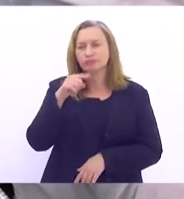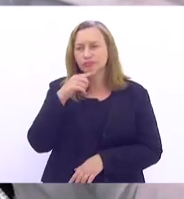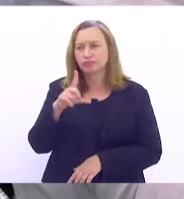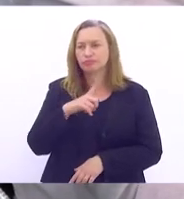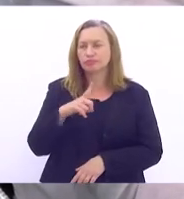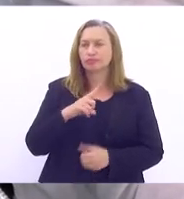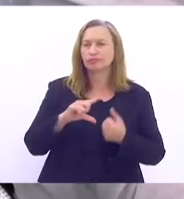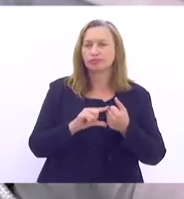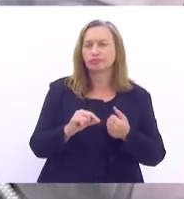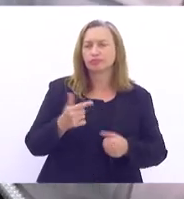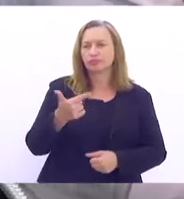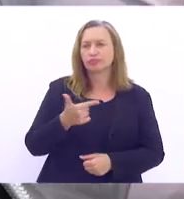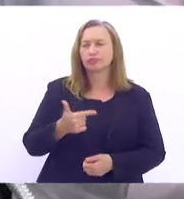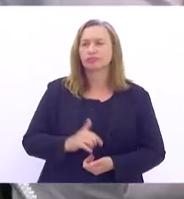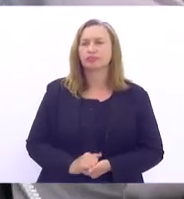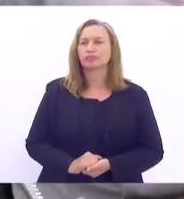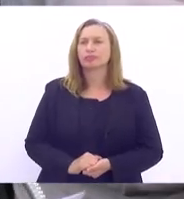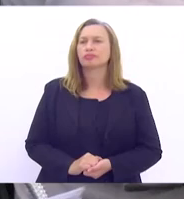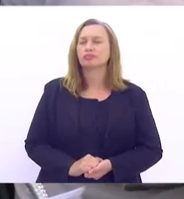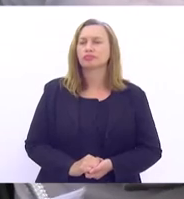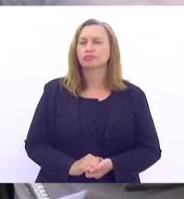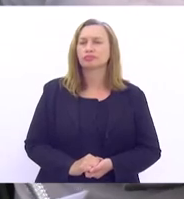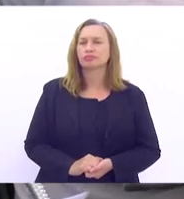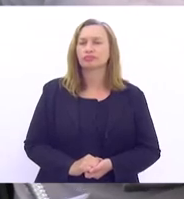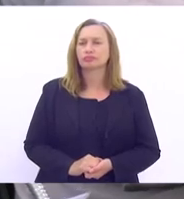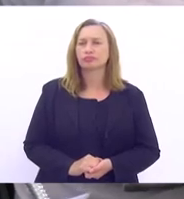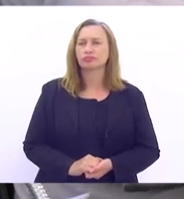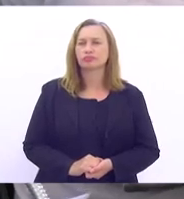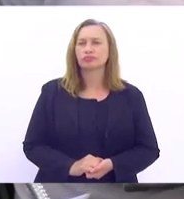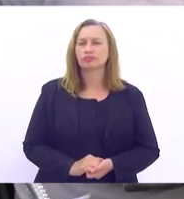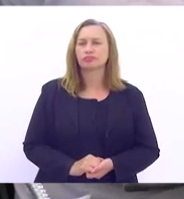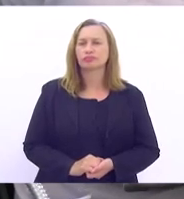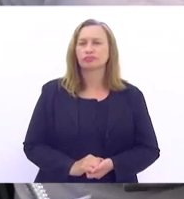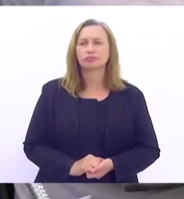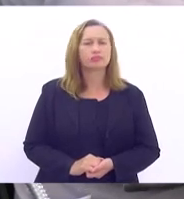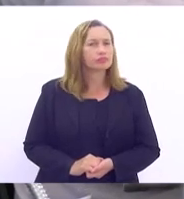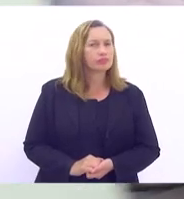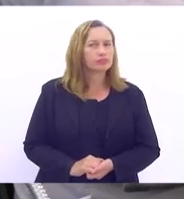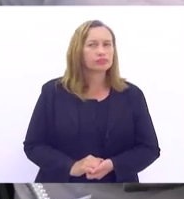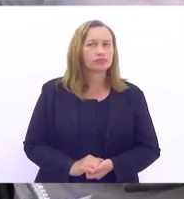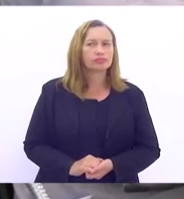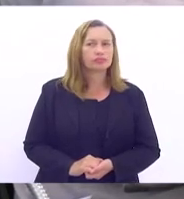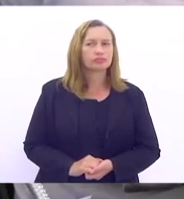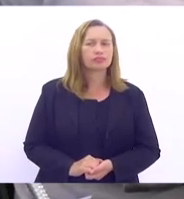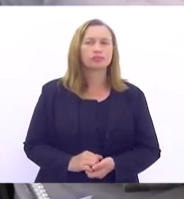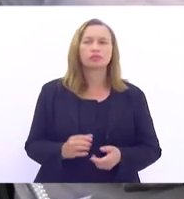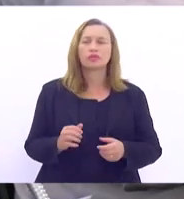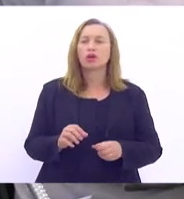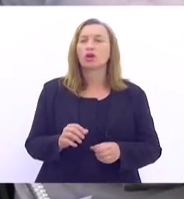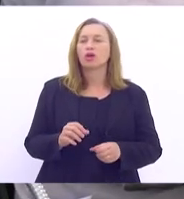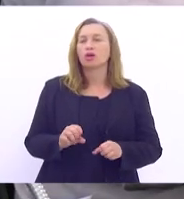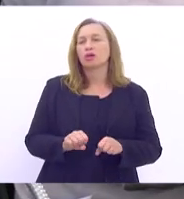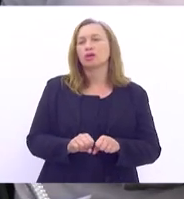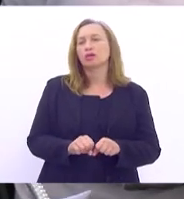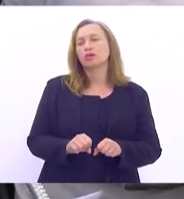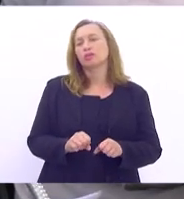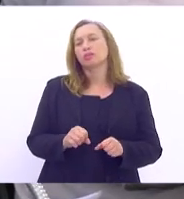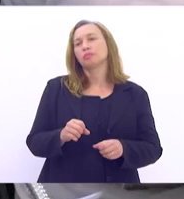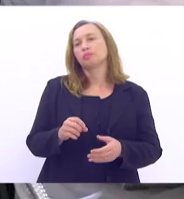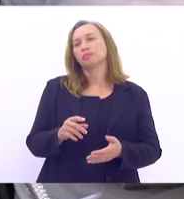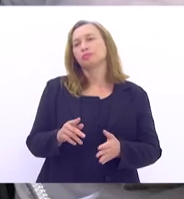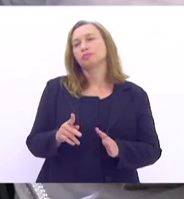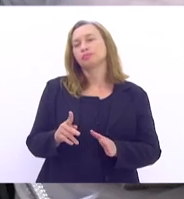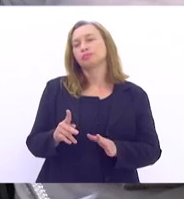artigo 2º, que estabelecia no formato original que, em razão do presente tombamento, fica proibida a destruição e descaracterização do espaço em